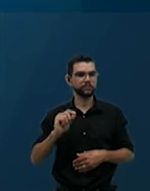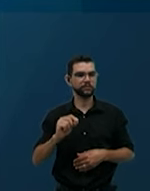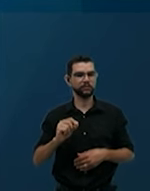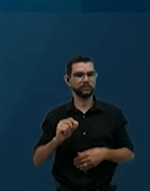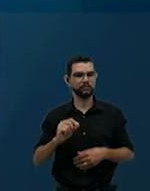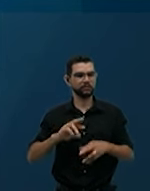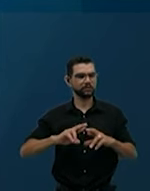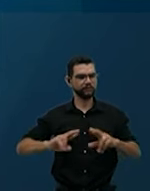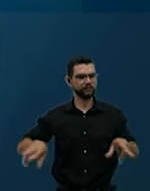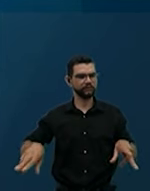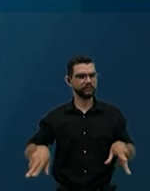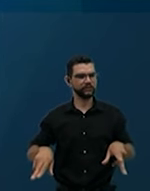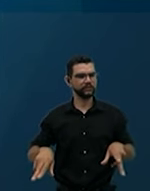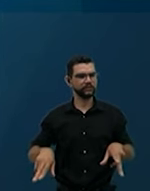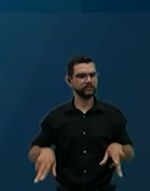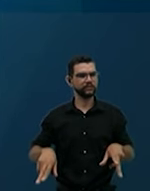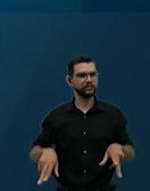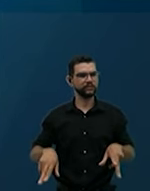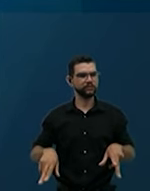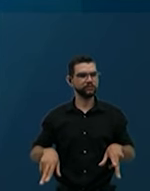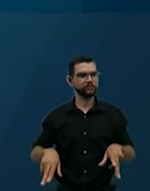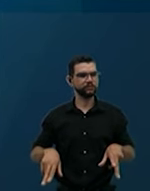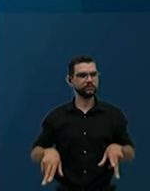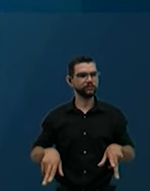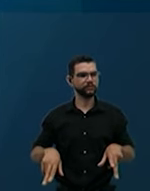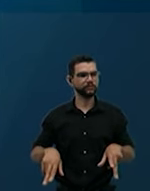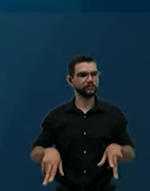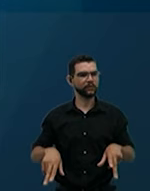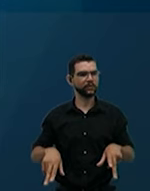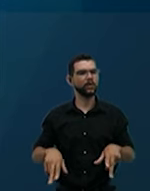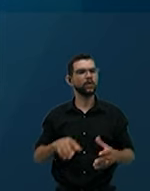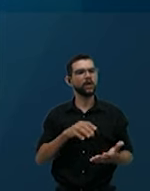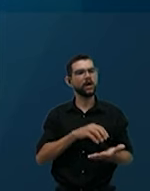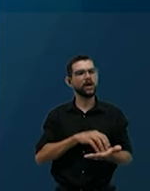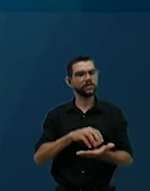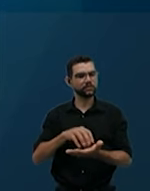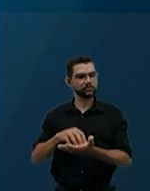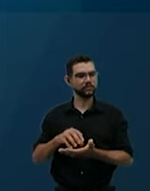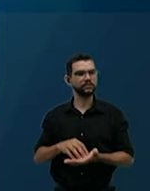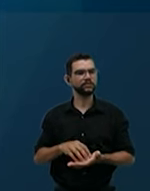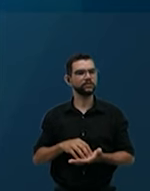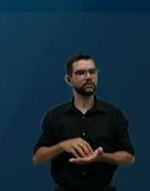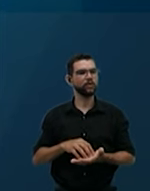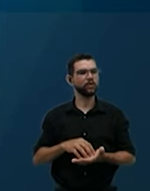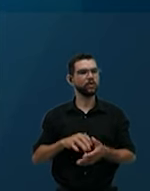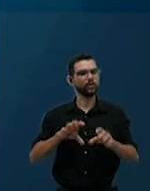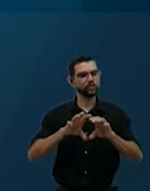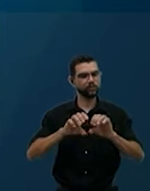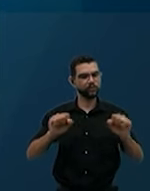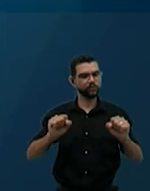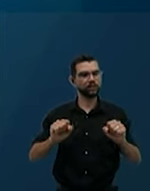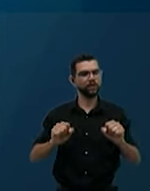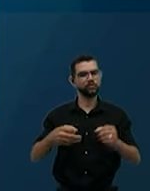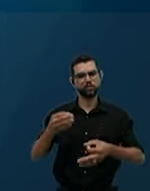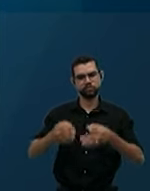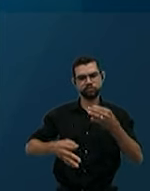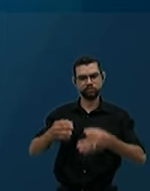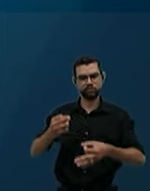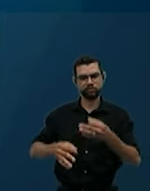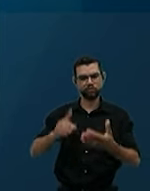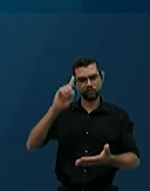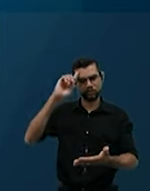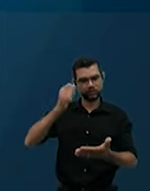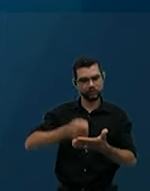O tribunal inferior, as instâncias inferiores, elas decidiram já nesses processos, pelo menos neste processo aqui,